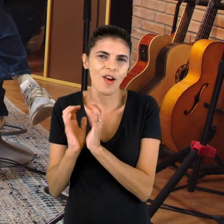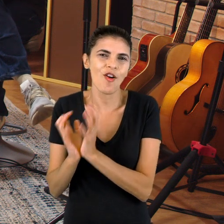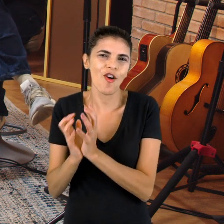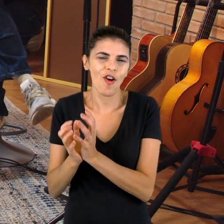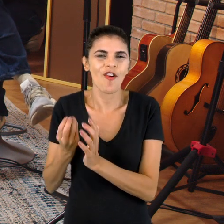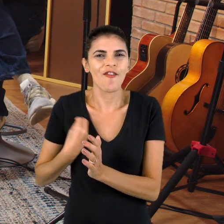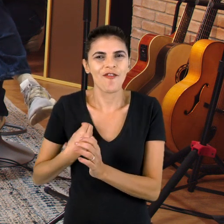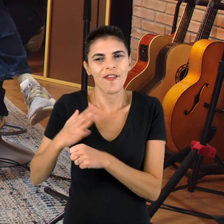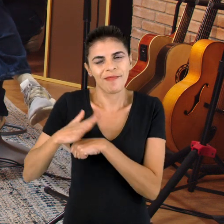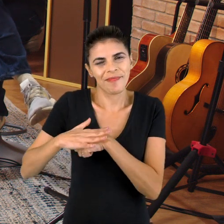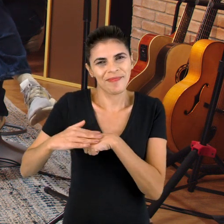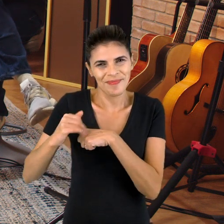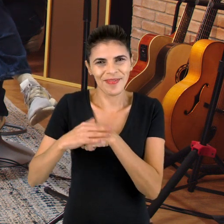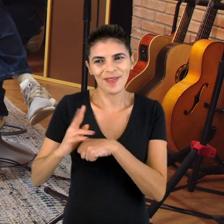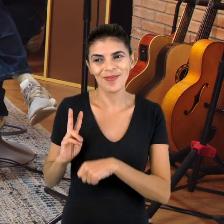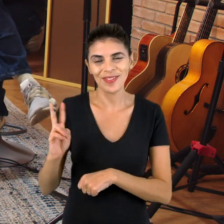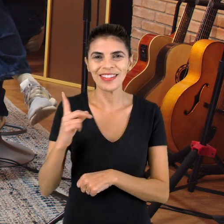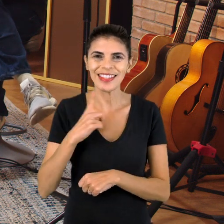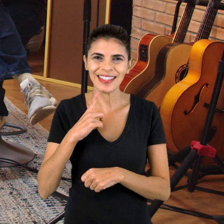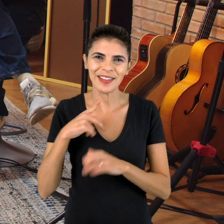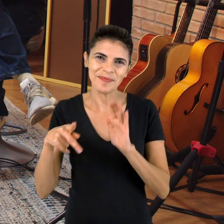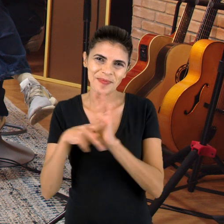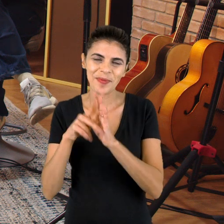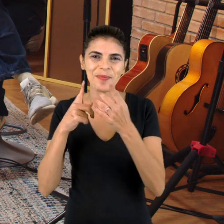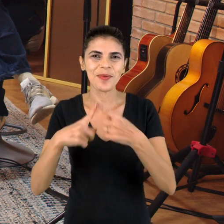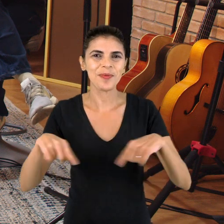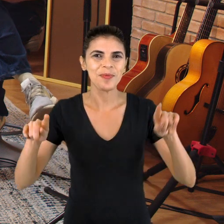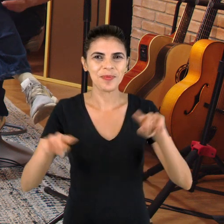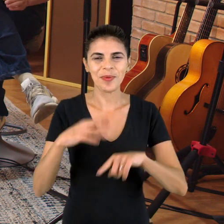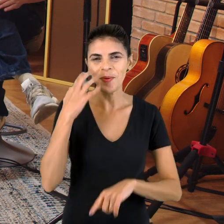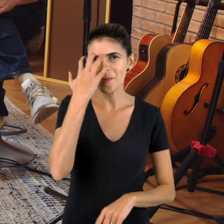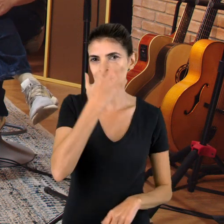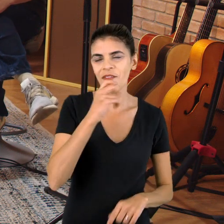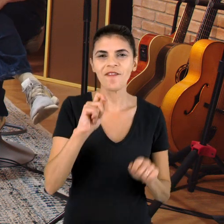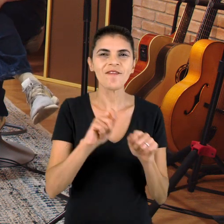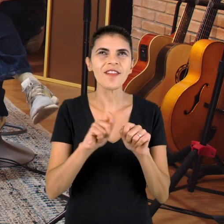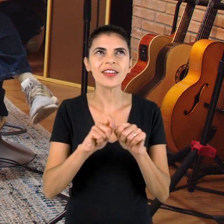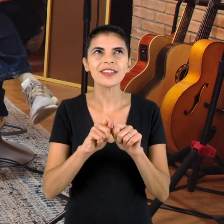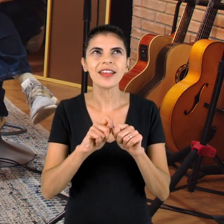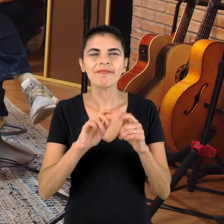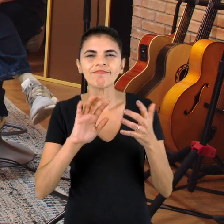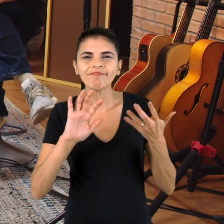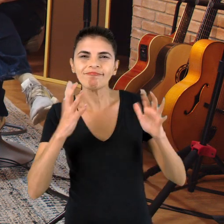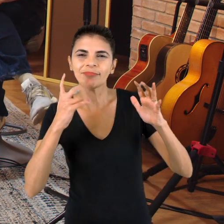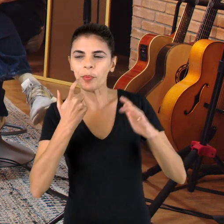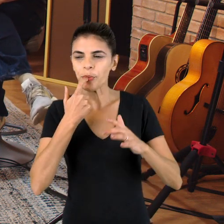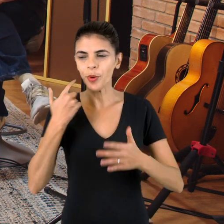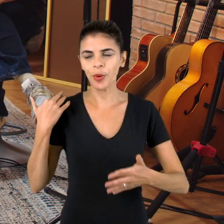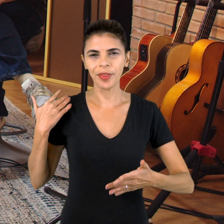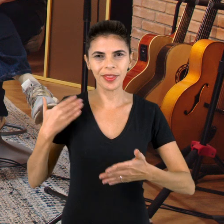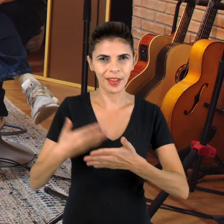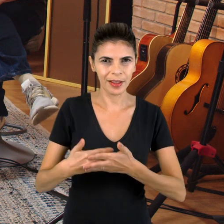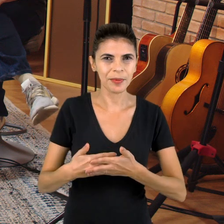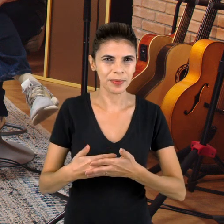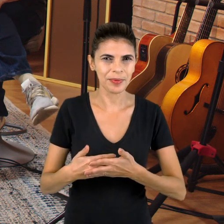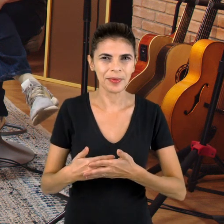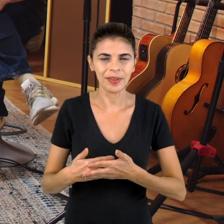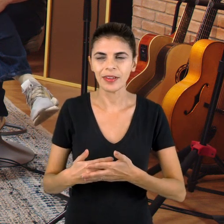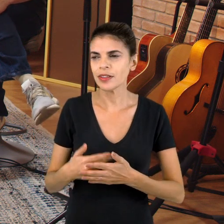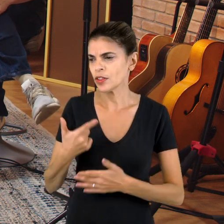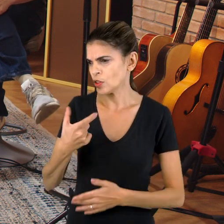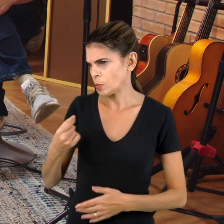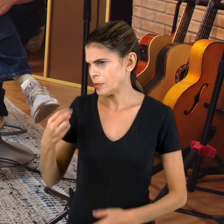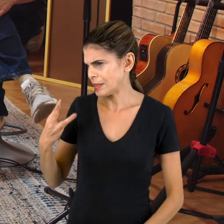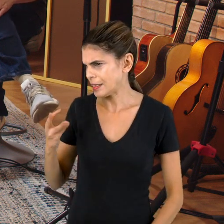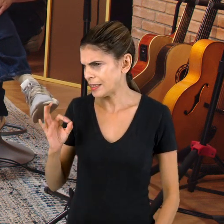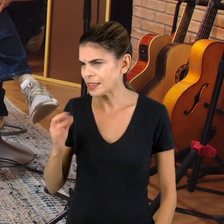no mínimo mais volumoso, que você tem a maior parte das músicas, né, teu irmão? Fazer uma coisa mais recente. De